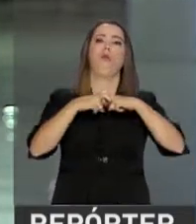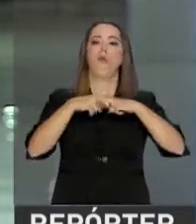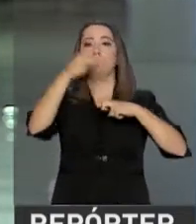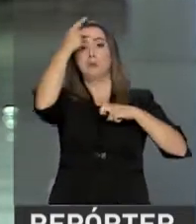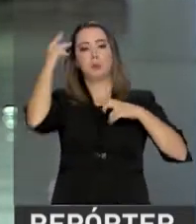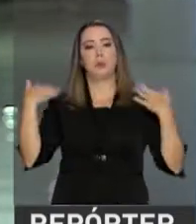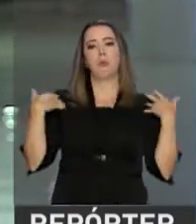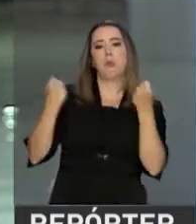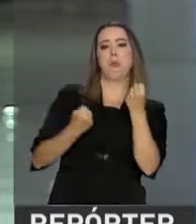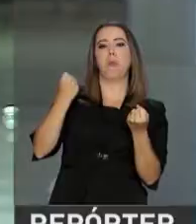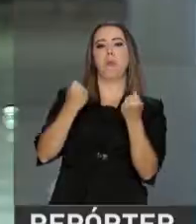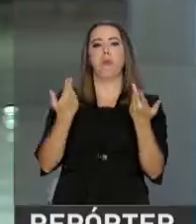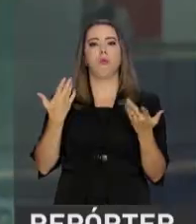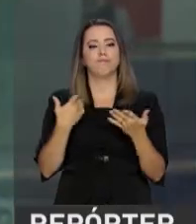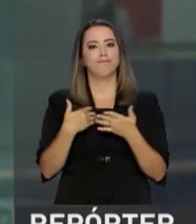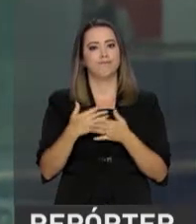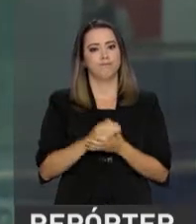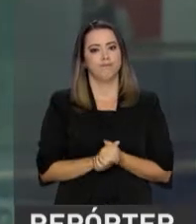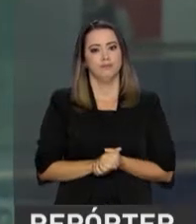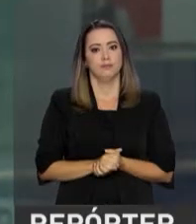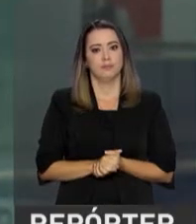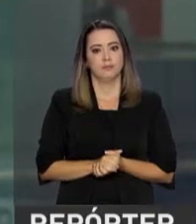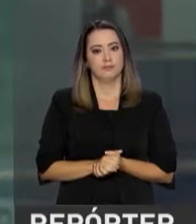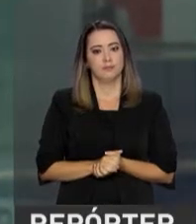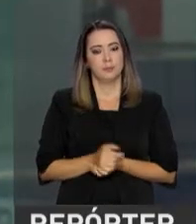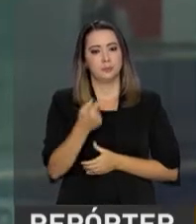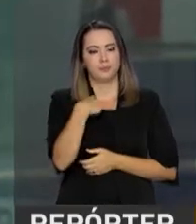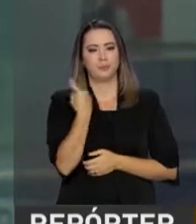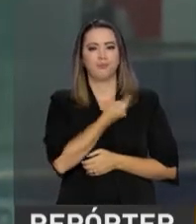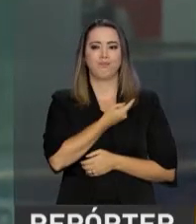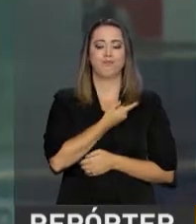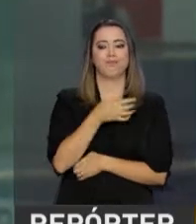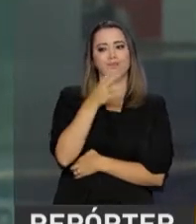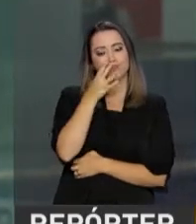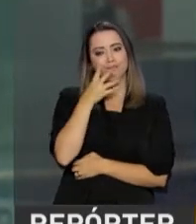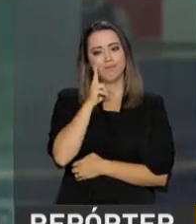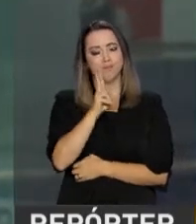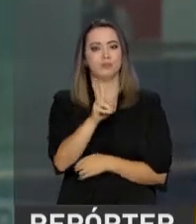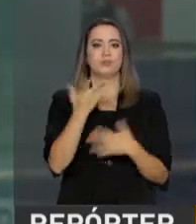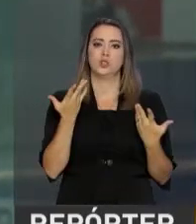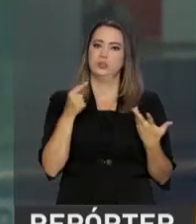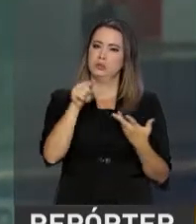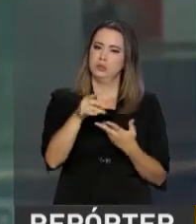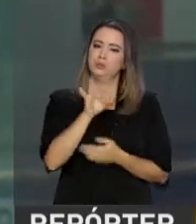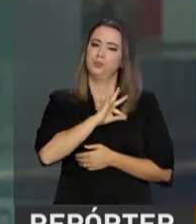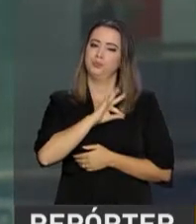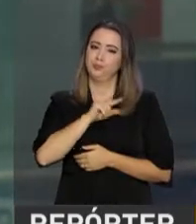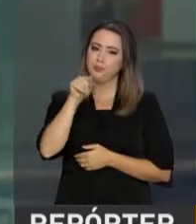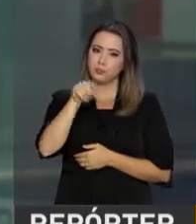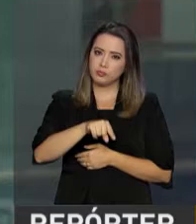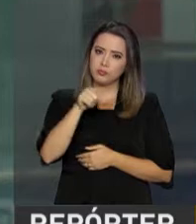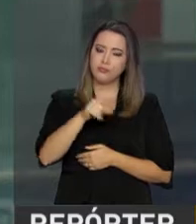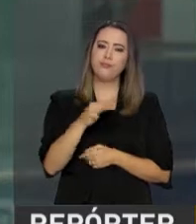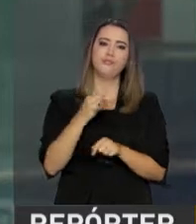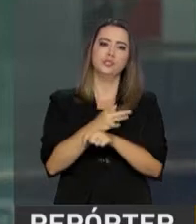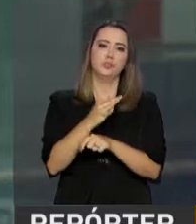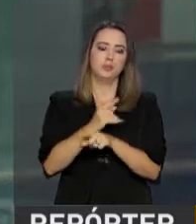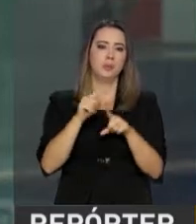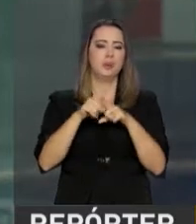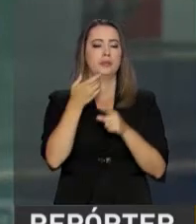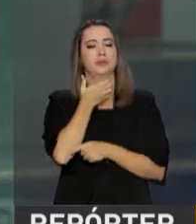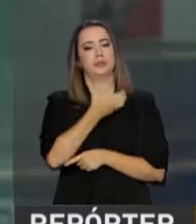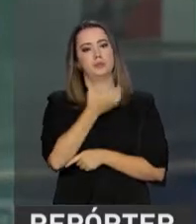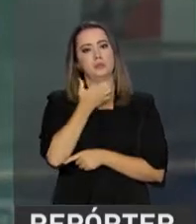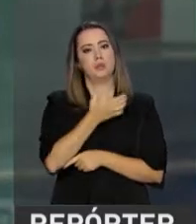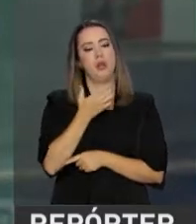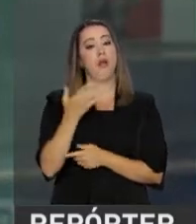motoristas brasileiros têm chamado a atenção da polícia rodoviária federal não só neste feriado de ano novo mas no natal